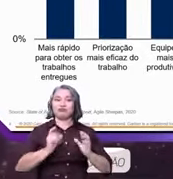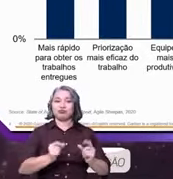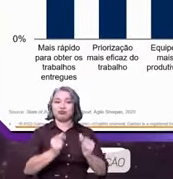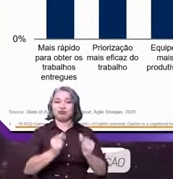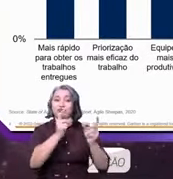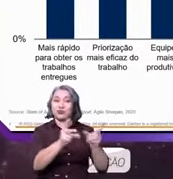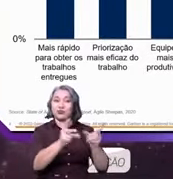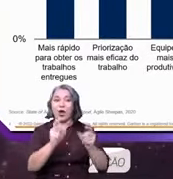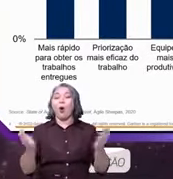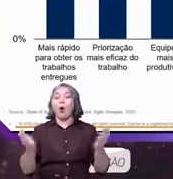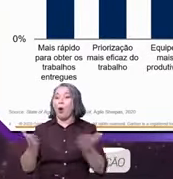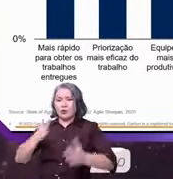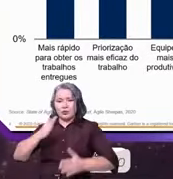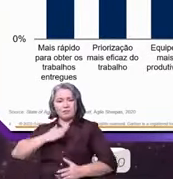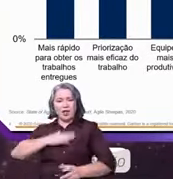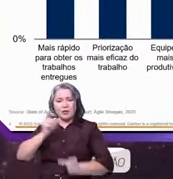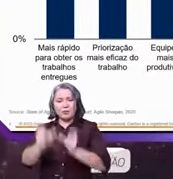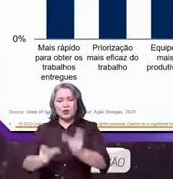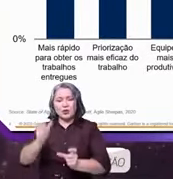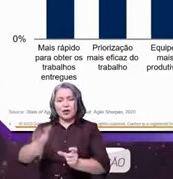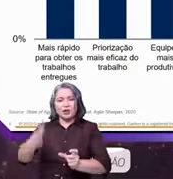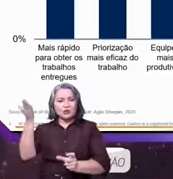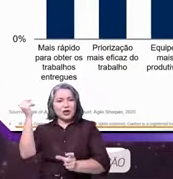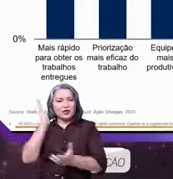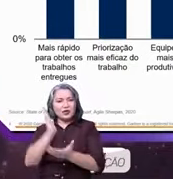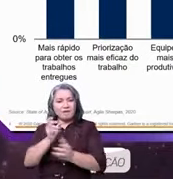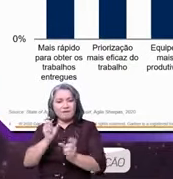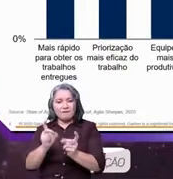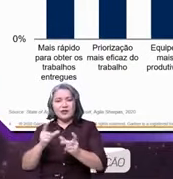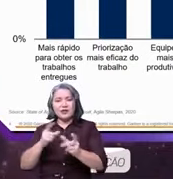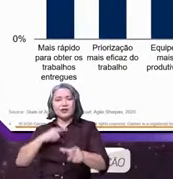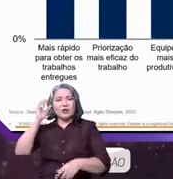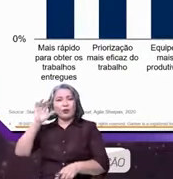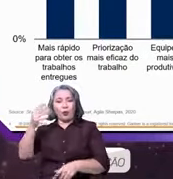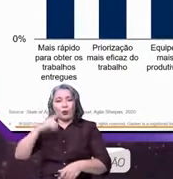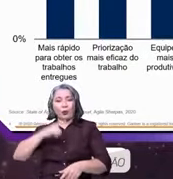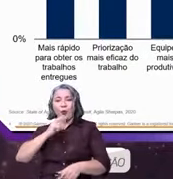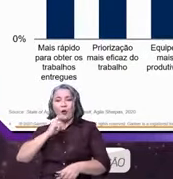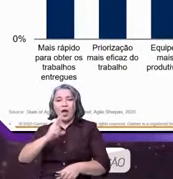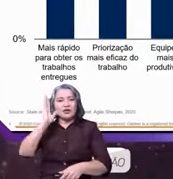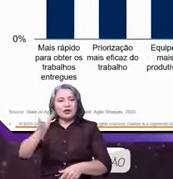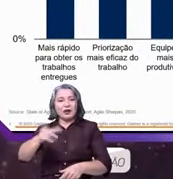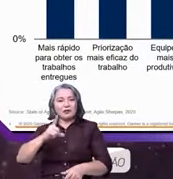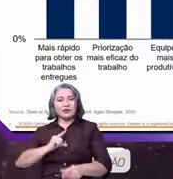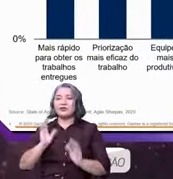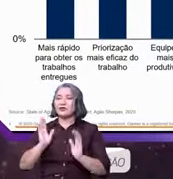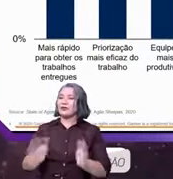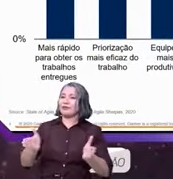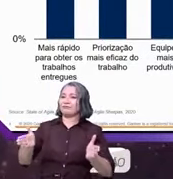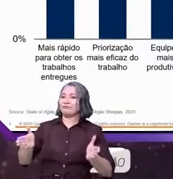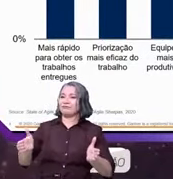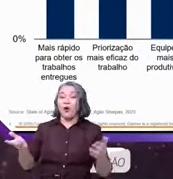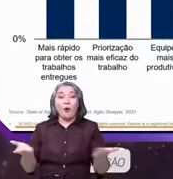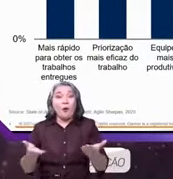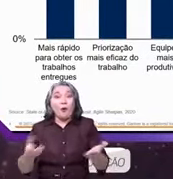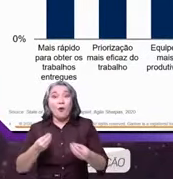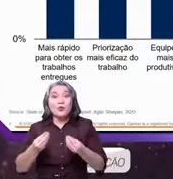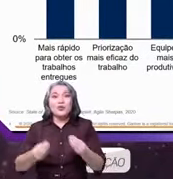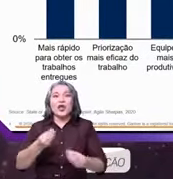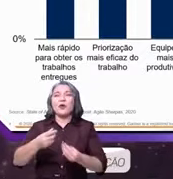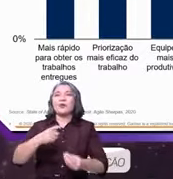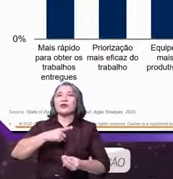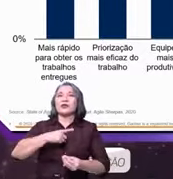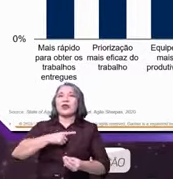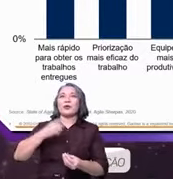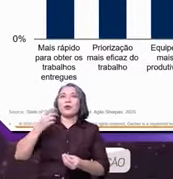clientes, quando nós acompanhamos, e eu vejo isso acontecer em termos de resultado. É isso que acontece. Então, hoje eu trago esse conhecimento que eu tinha